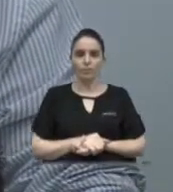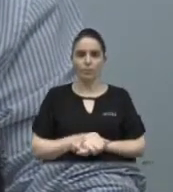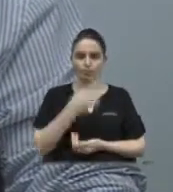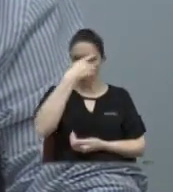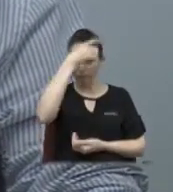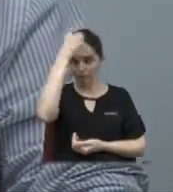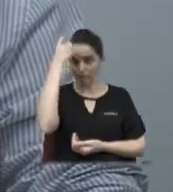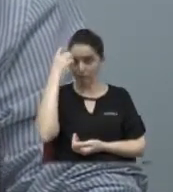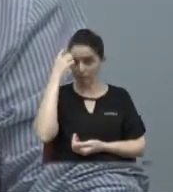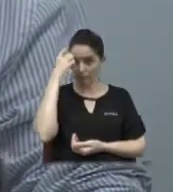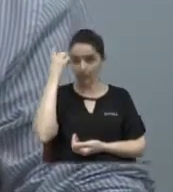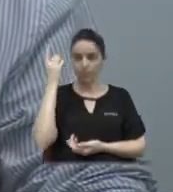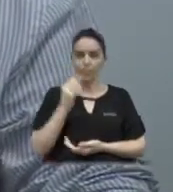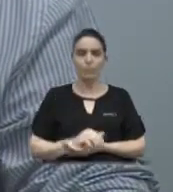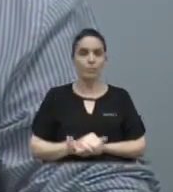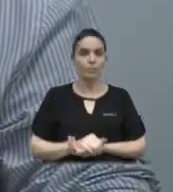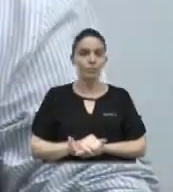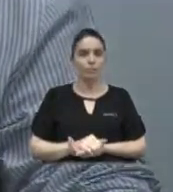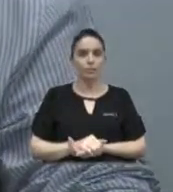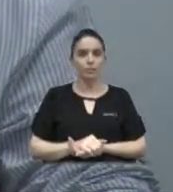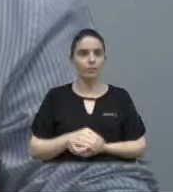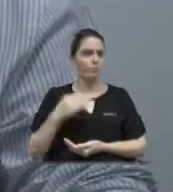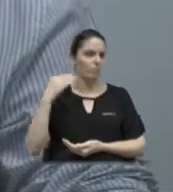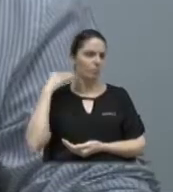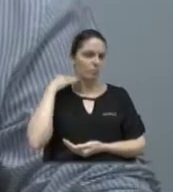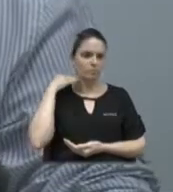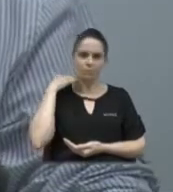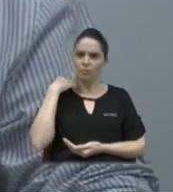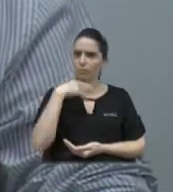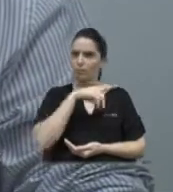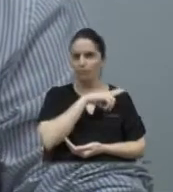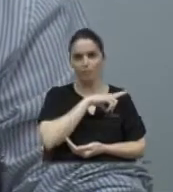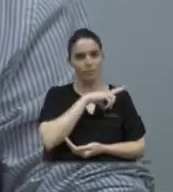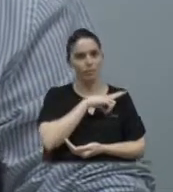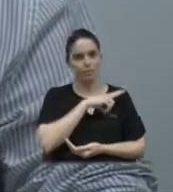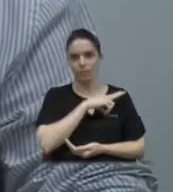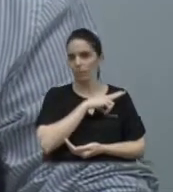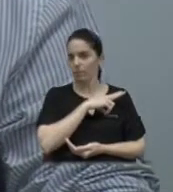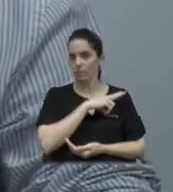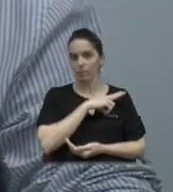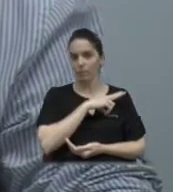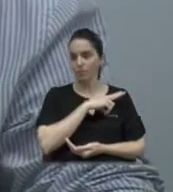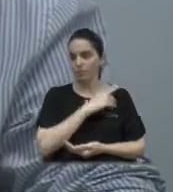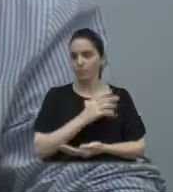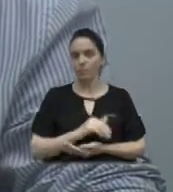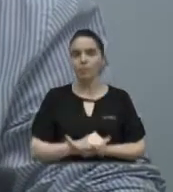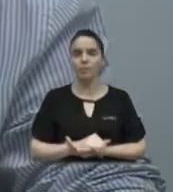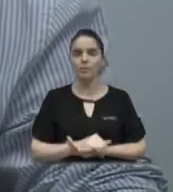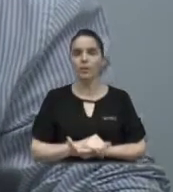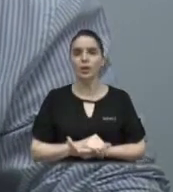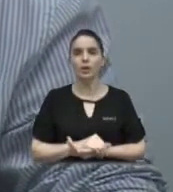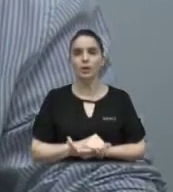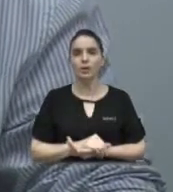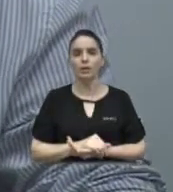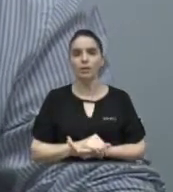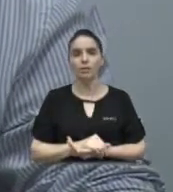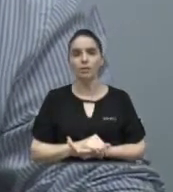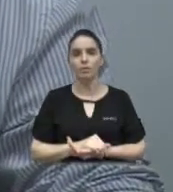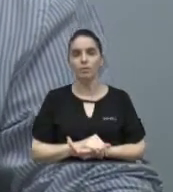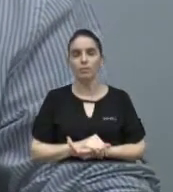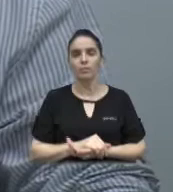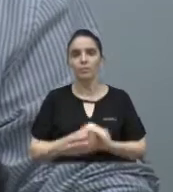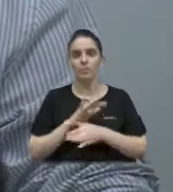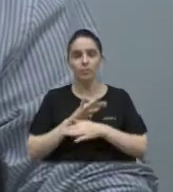Eu não me vejo um banco privatizado atendendo, Vaguinho, várias